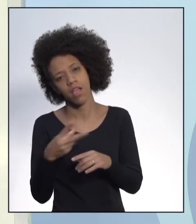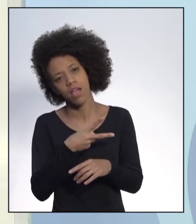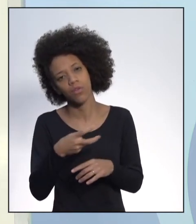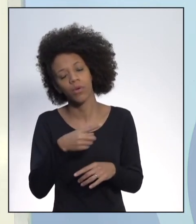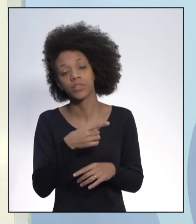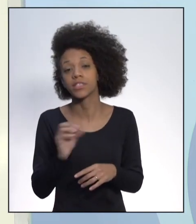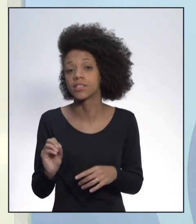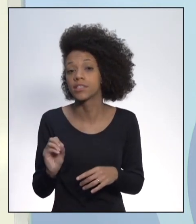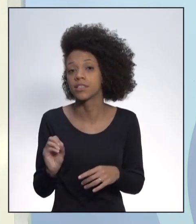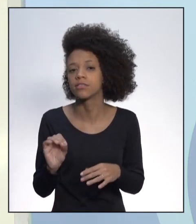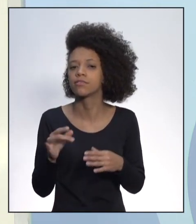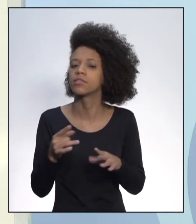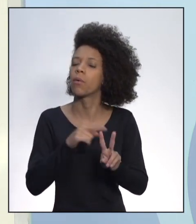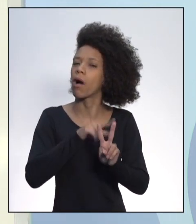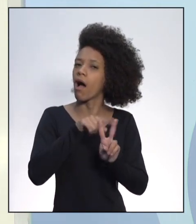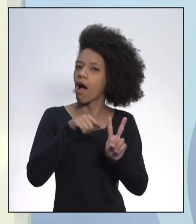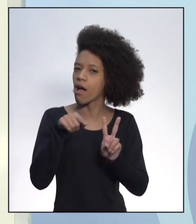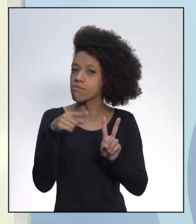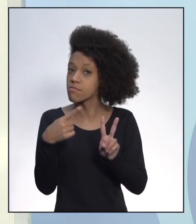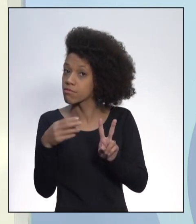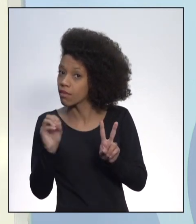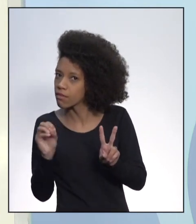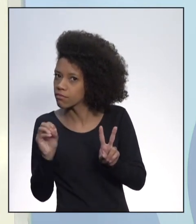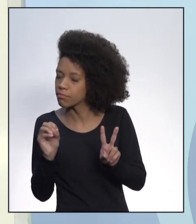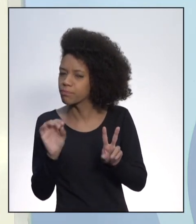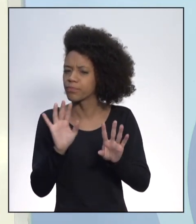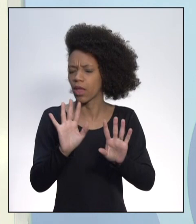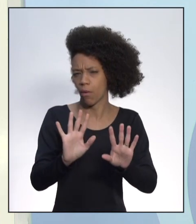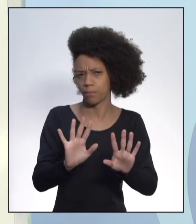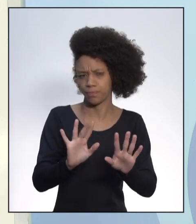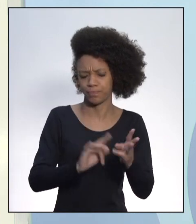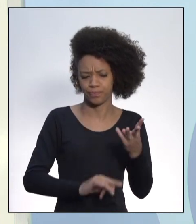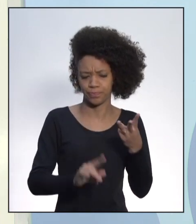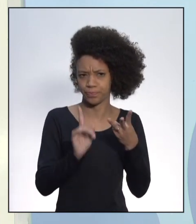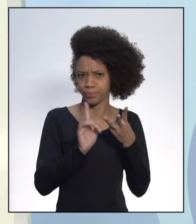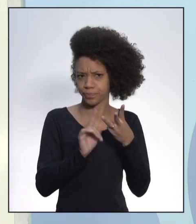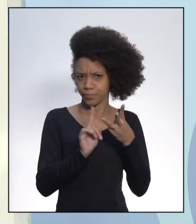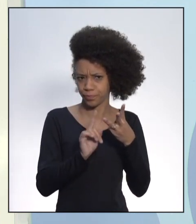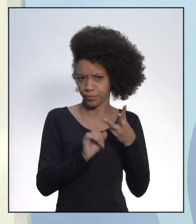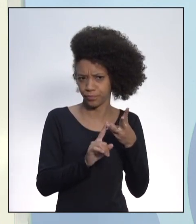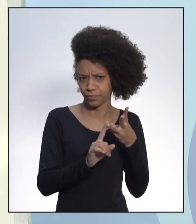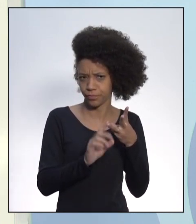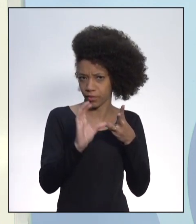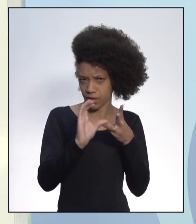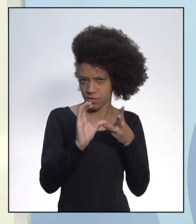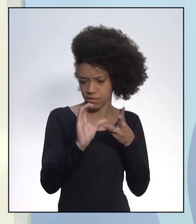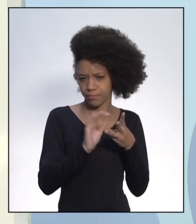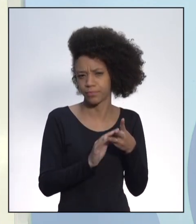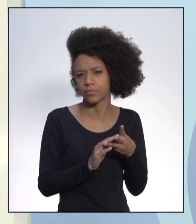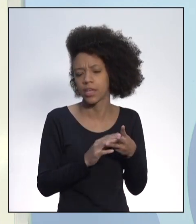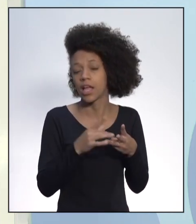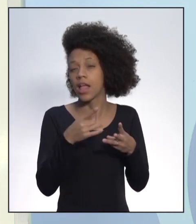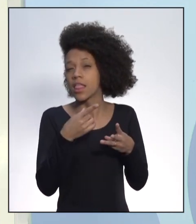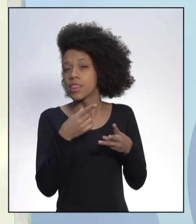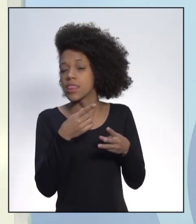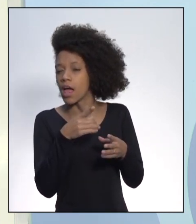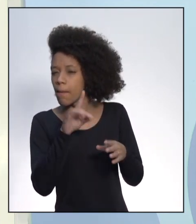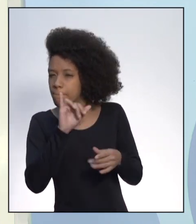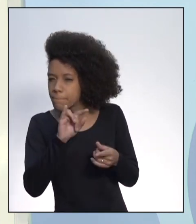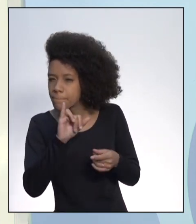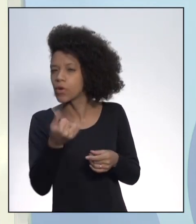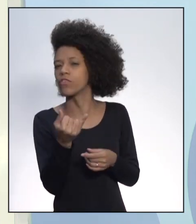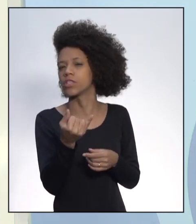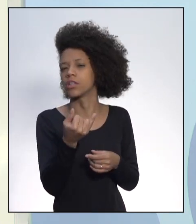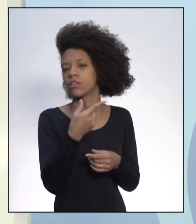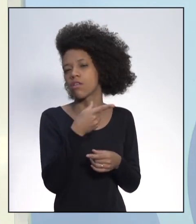é 10. Agora, observe esse daqui. Já pegando o gancho que 10 vezes 10 é 100, então eu tenho